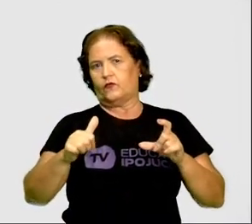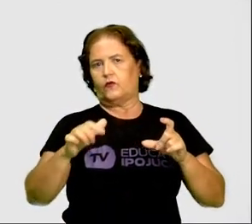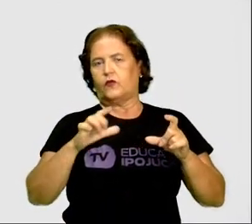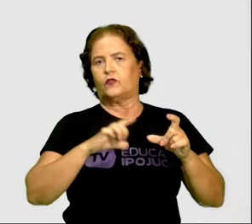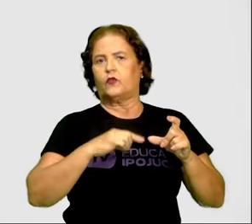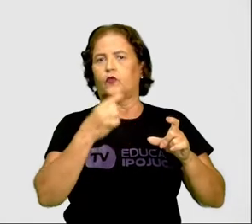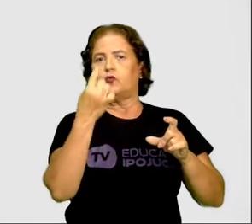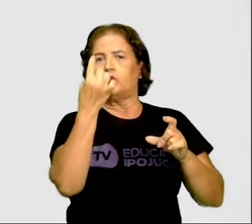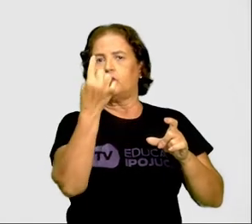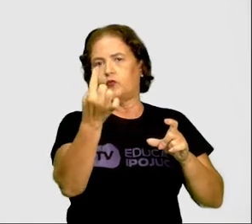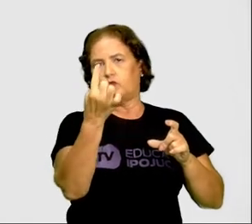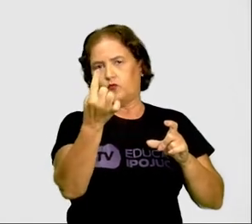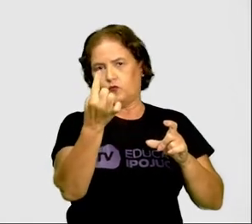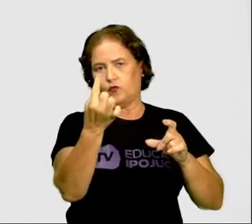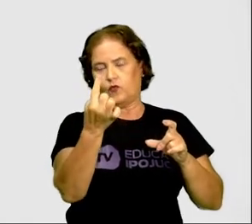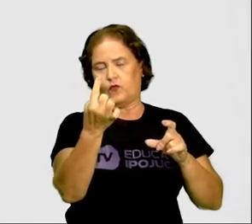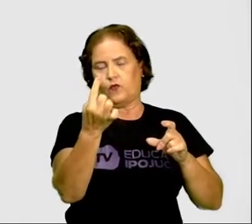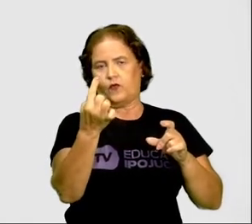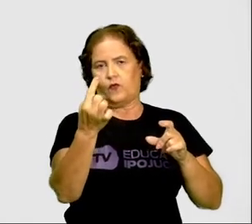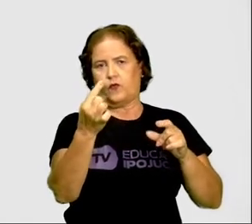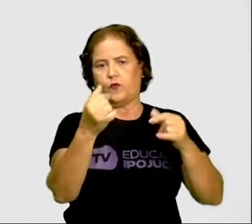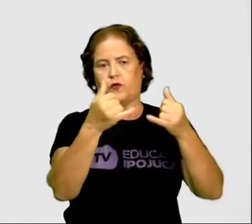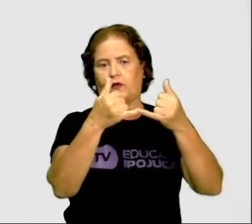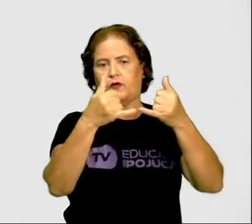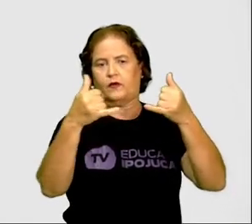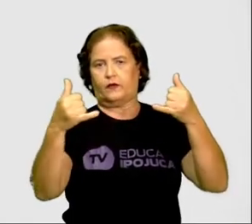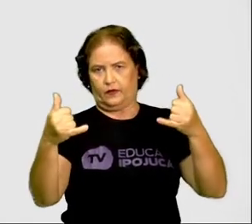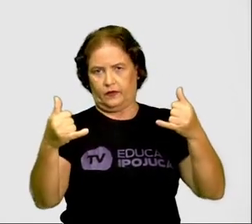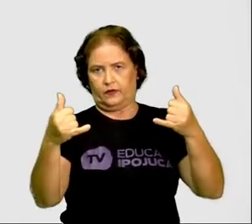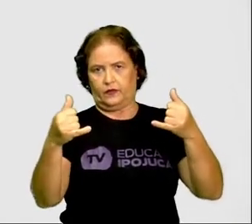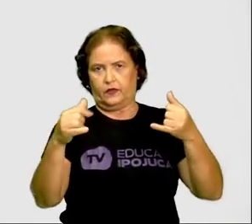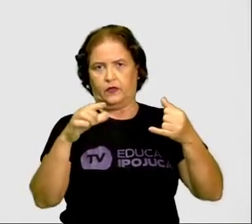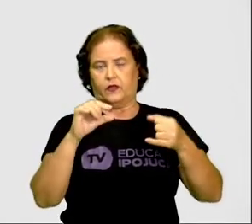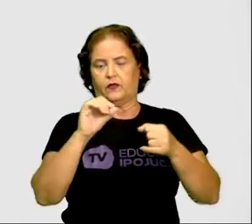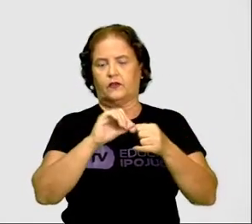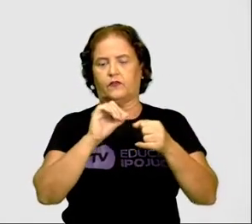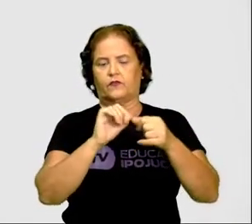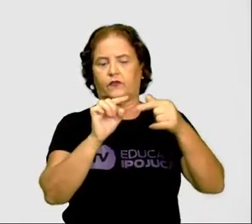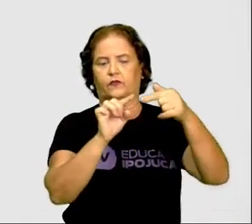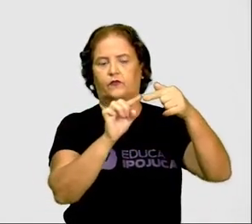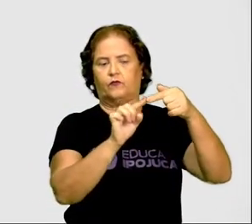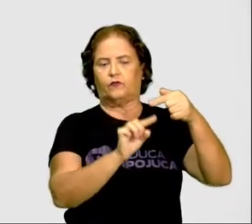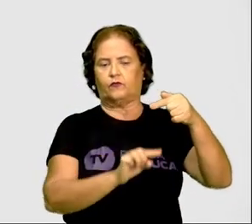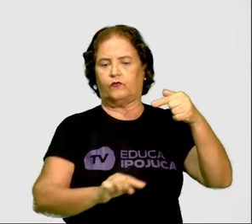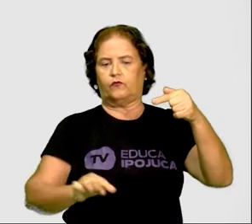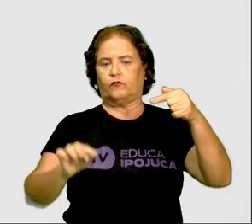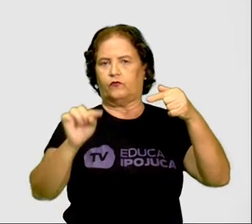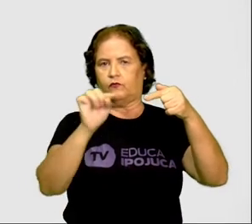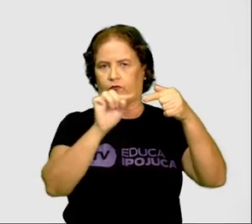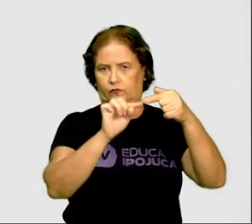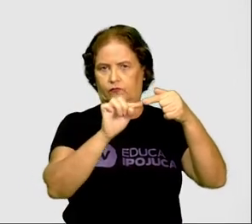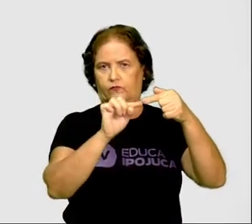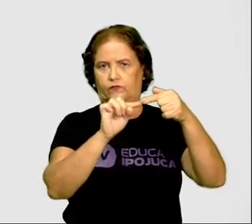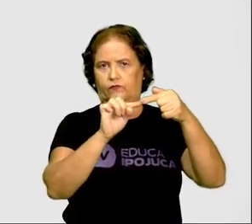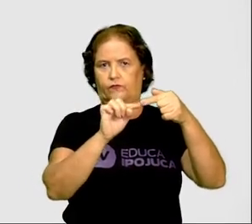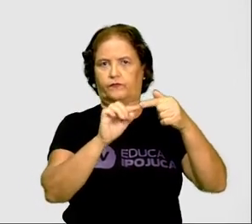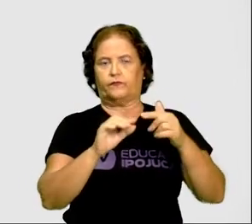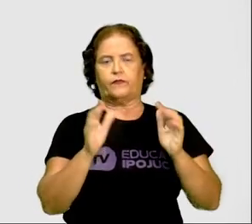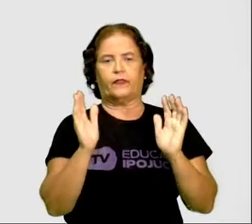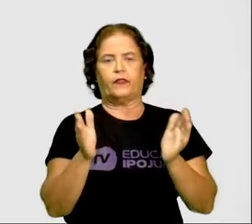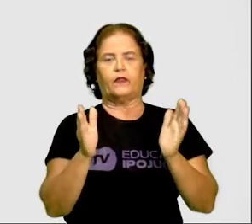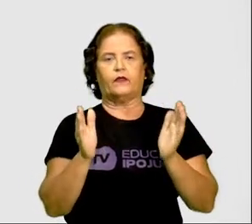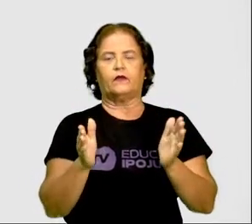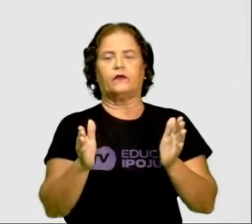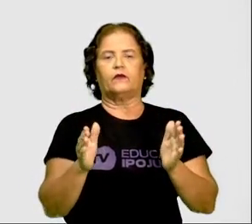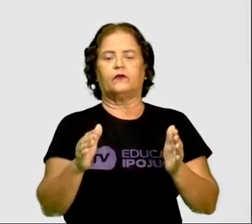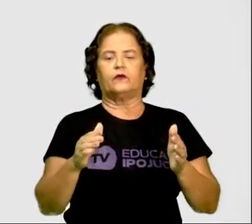uma única reta que faz a composição da sua circunferência. E aí vamos para o